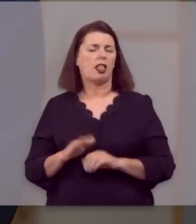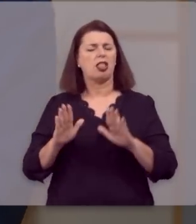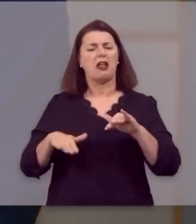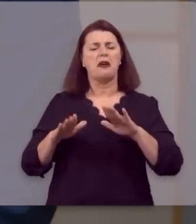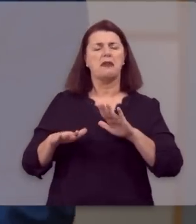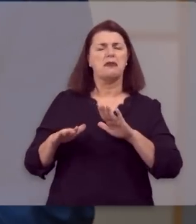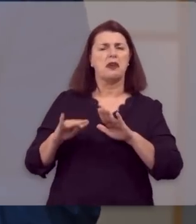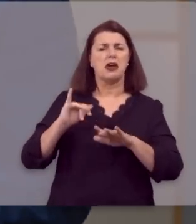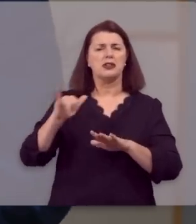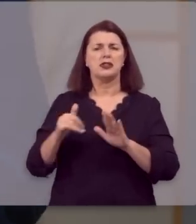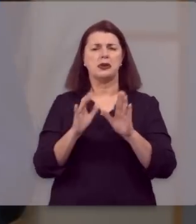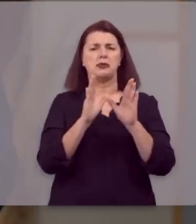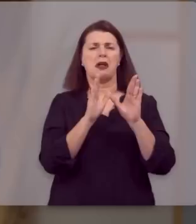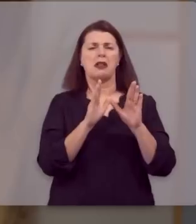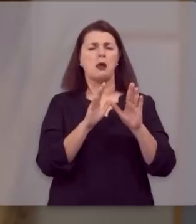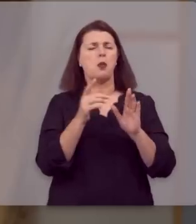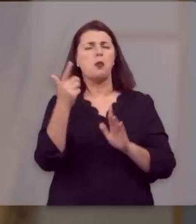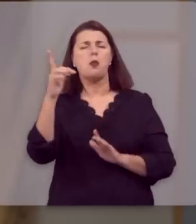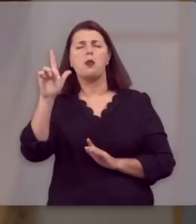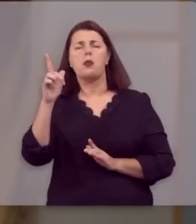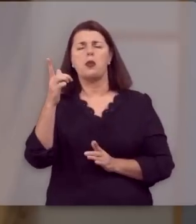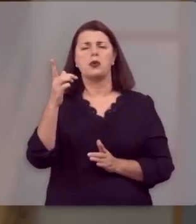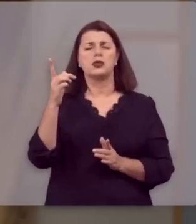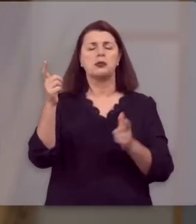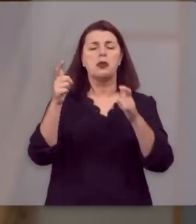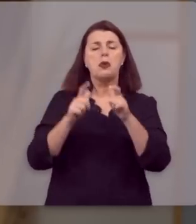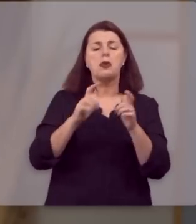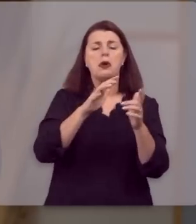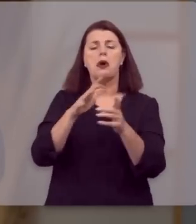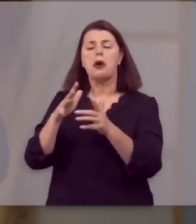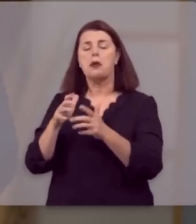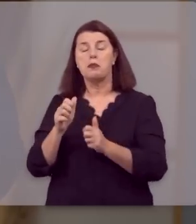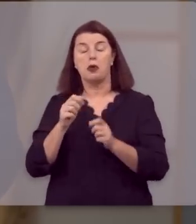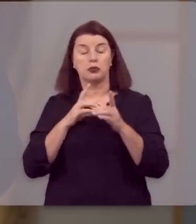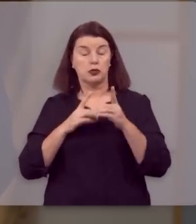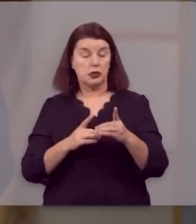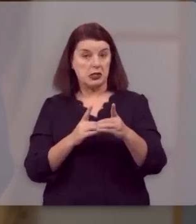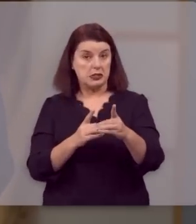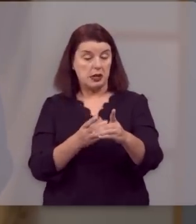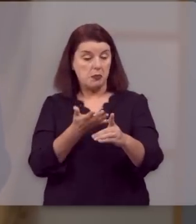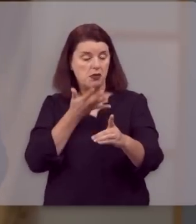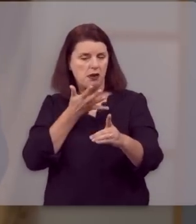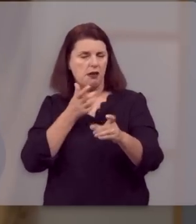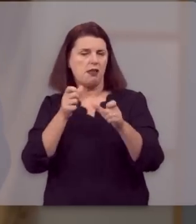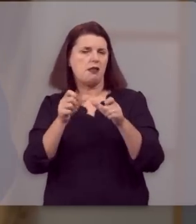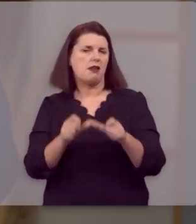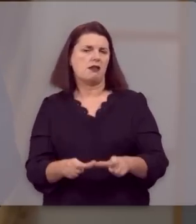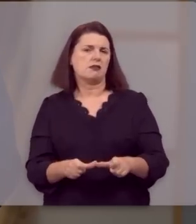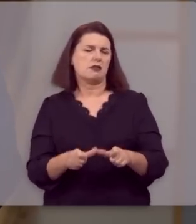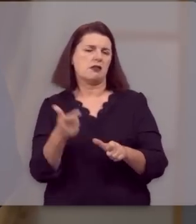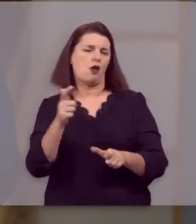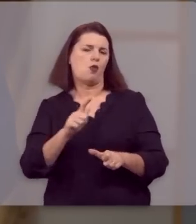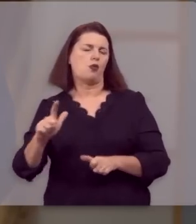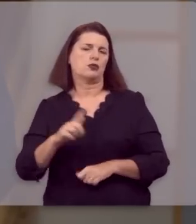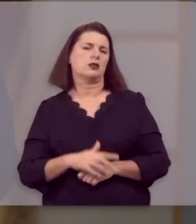Talvez Jerusalém seria o último lugar do mundo que aqueles discípulos galileus gostariam de estar e